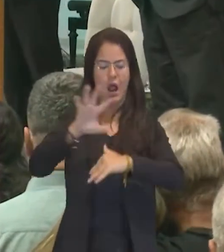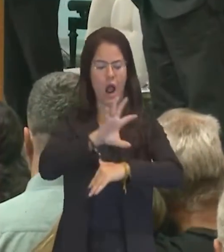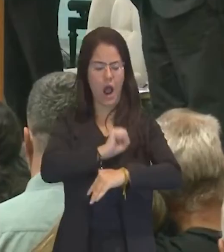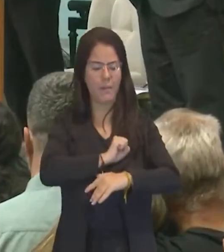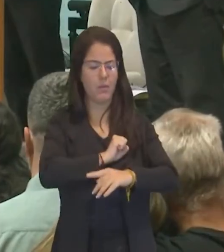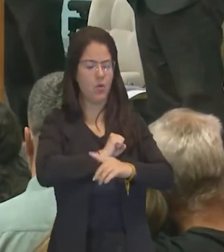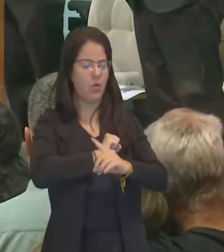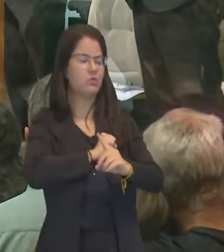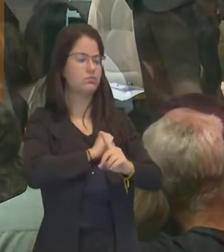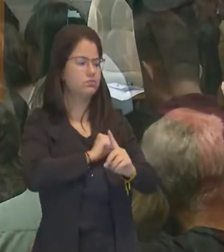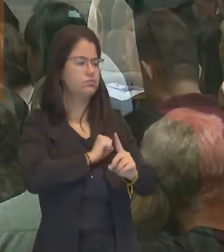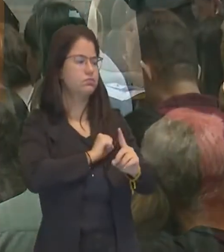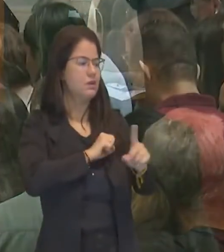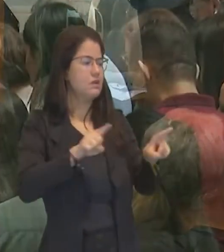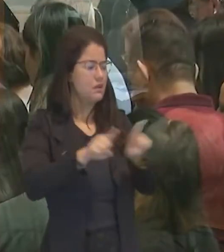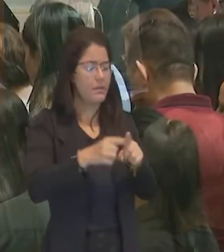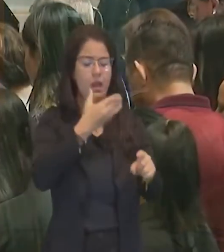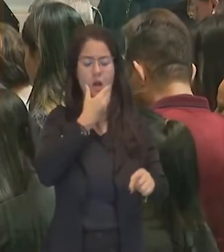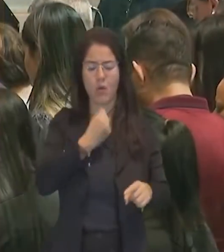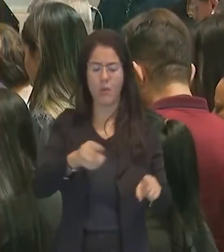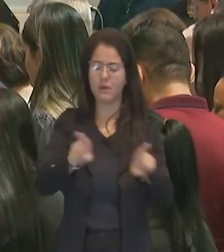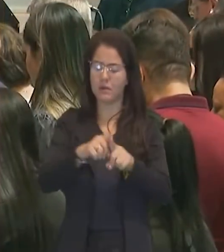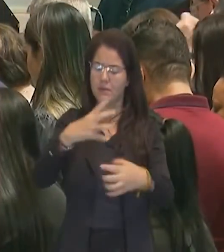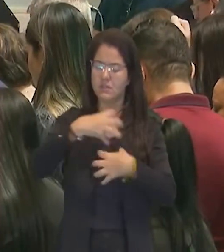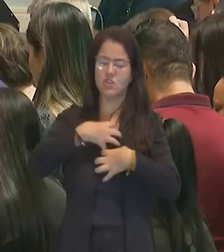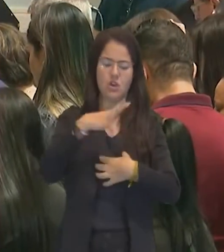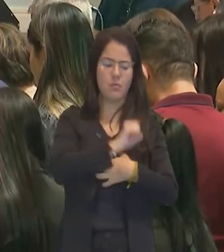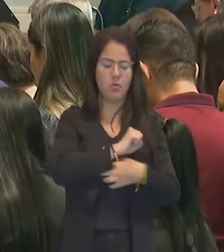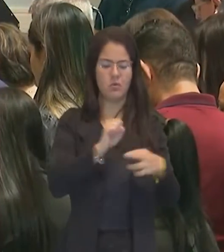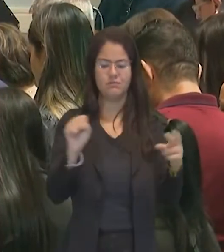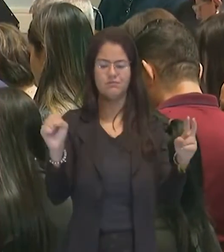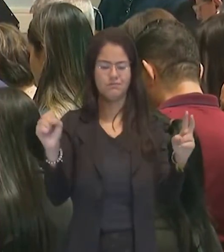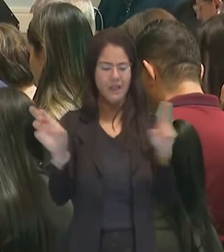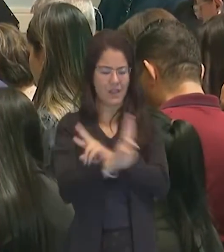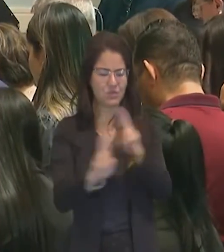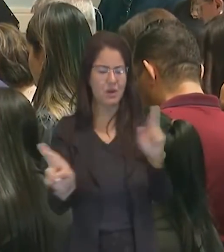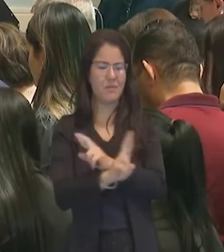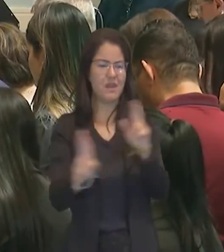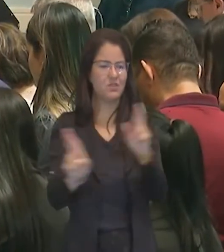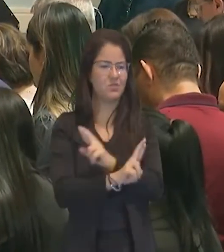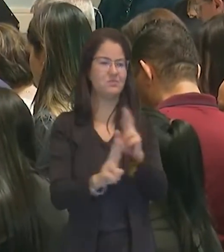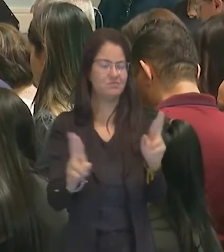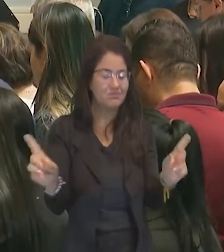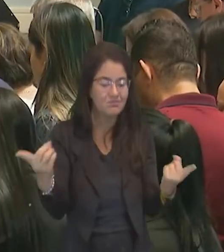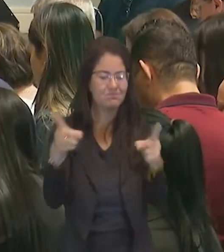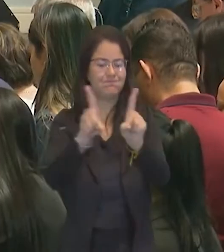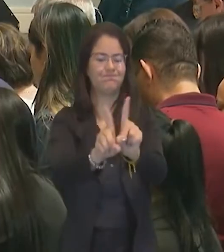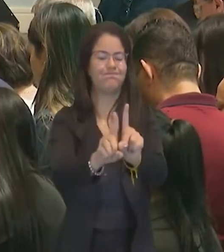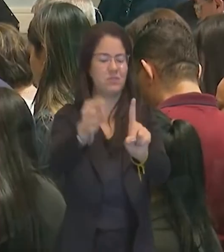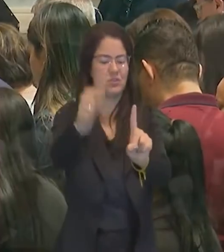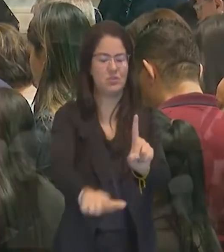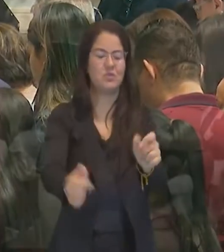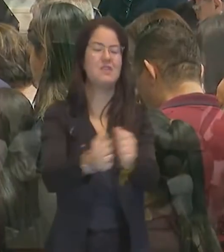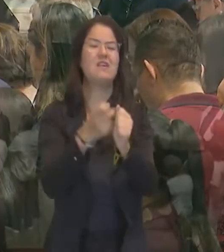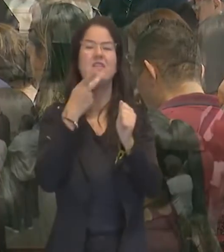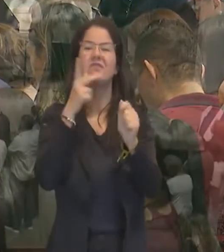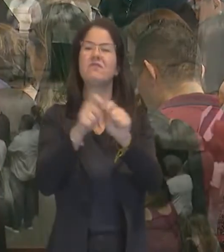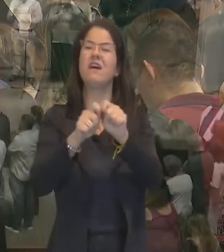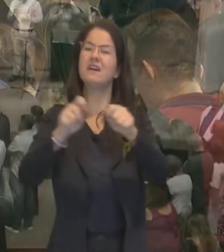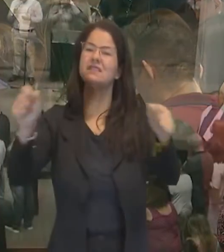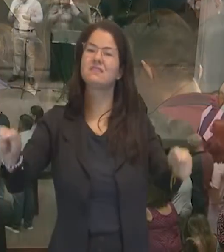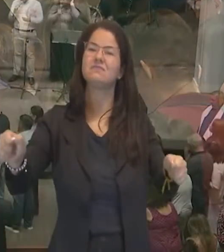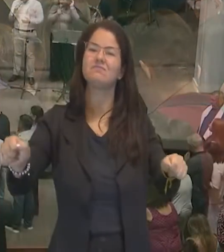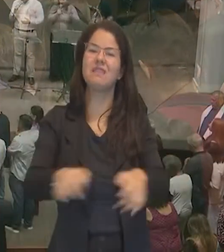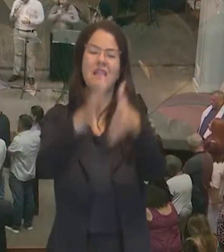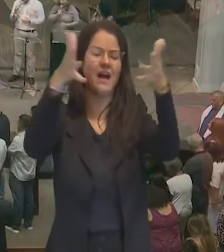batiza nessa noite com amor em cada um de nós. Ah, Deus, faça uma obra poderosa em cada